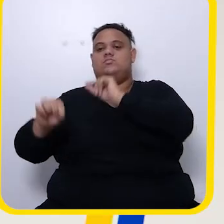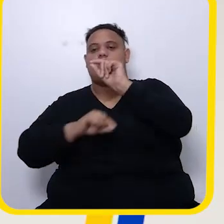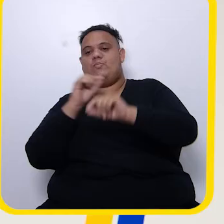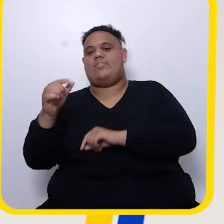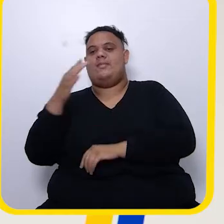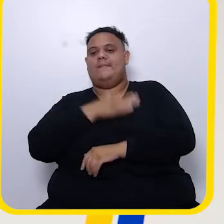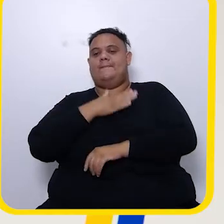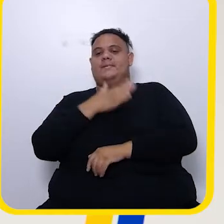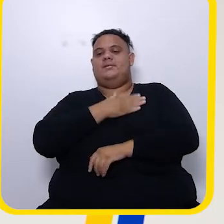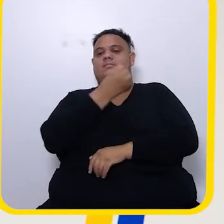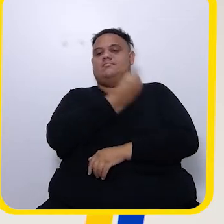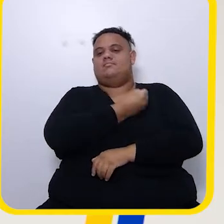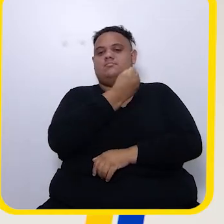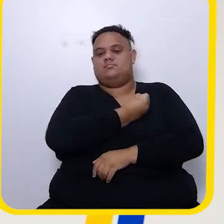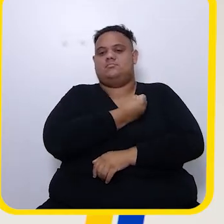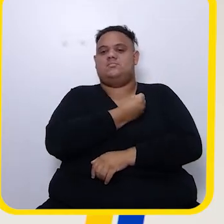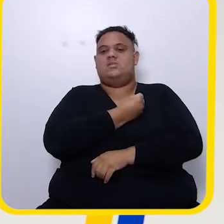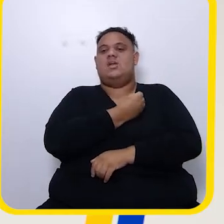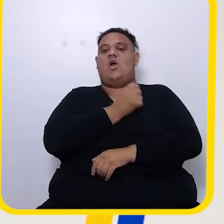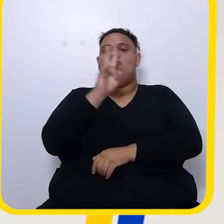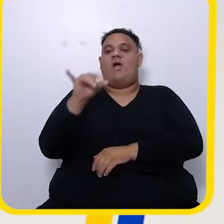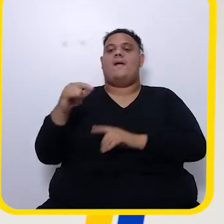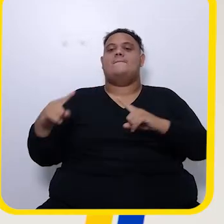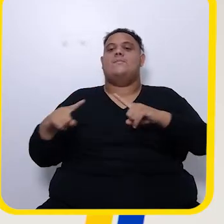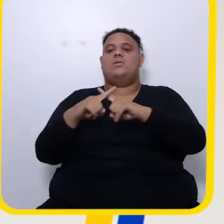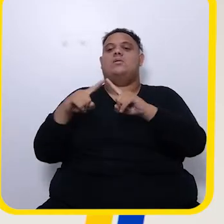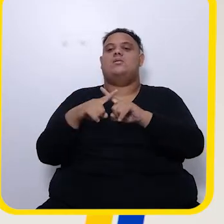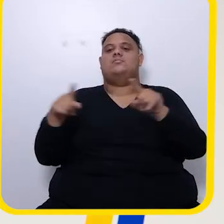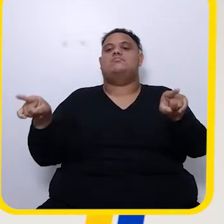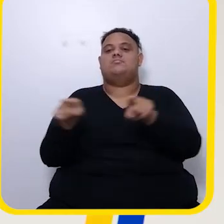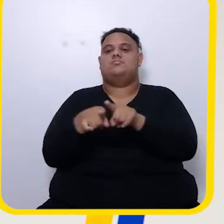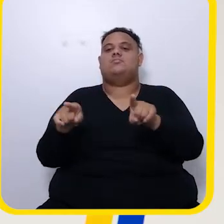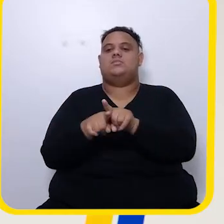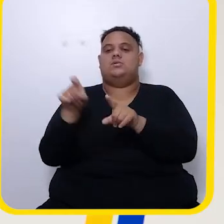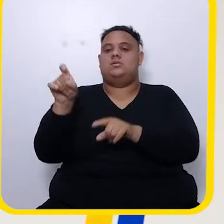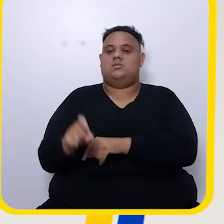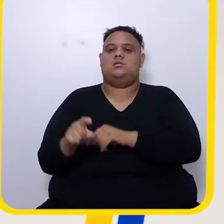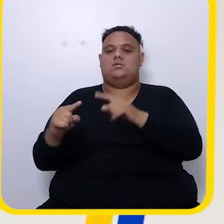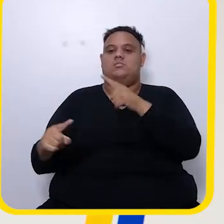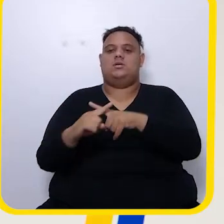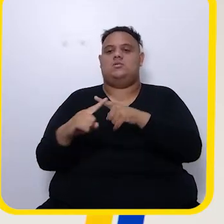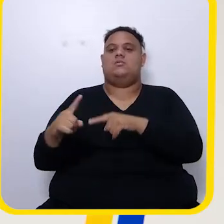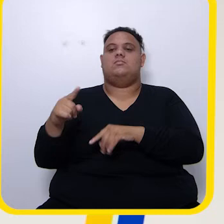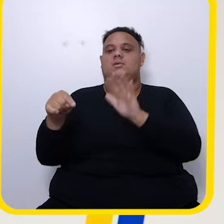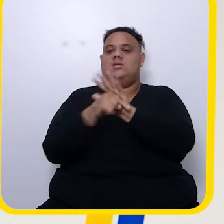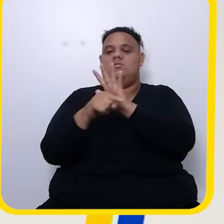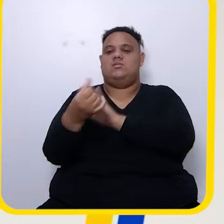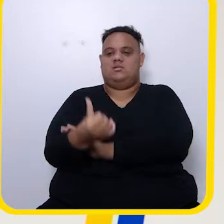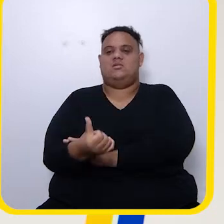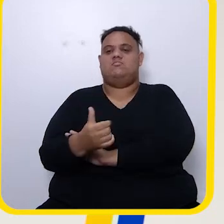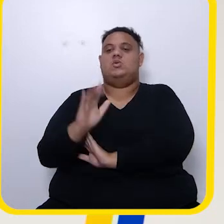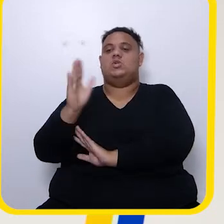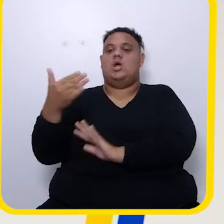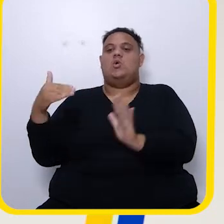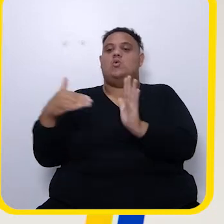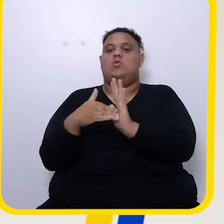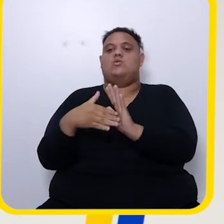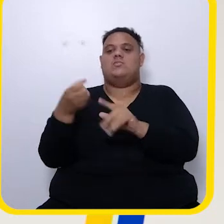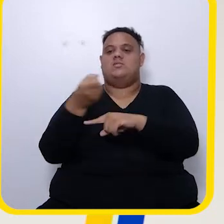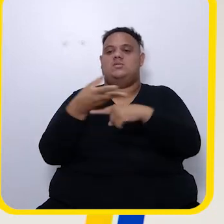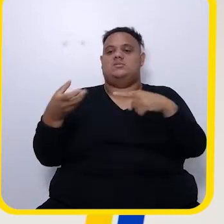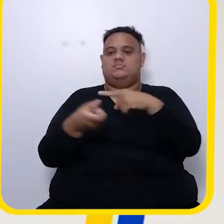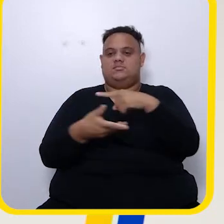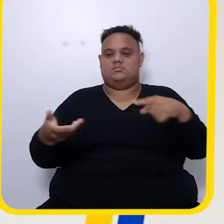o meu numerador, vai ser multiplicado também por x menos 6. Já na última fração,